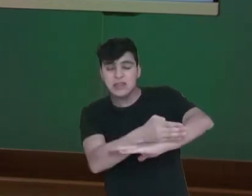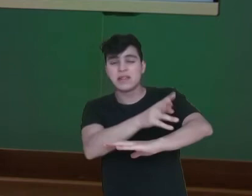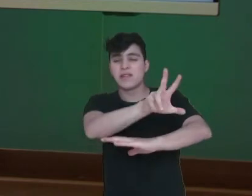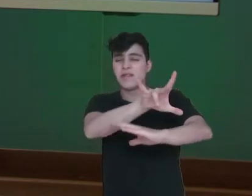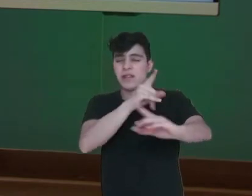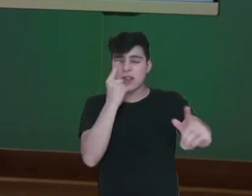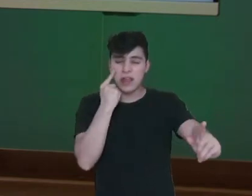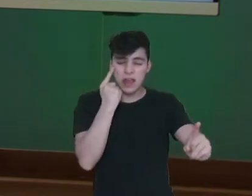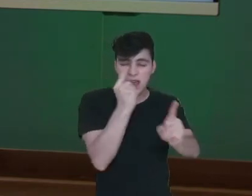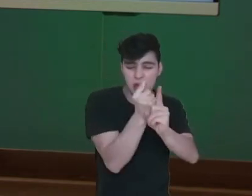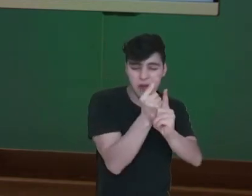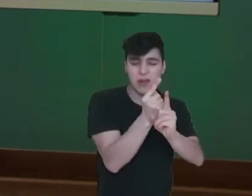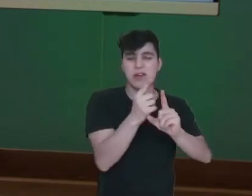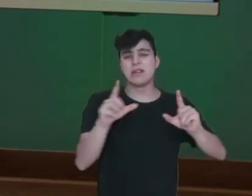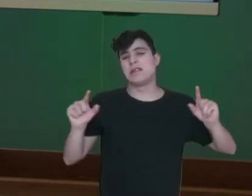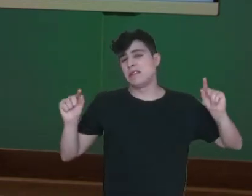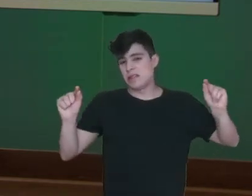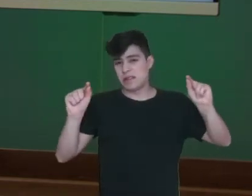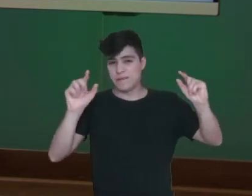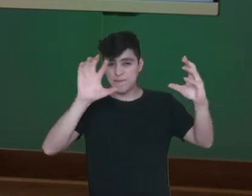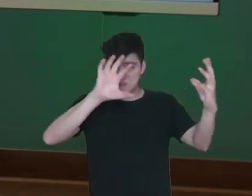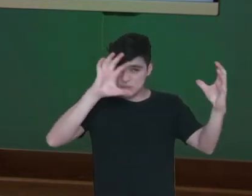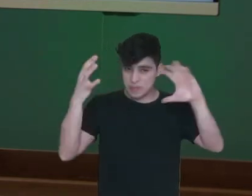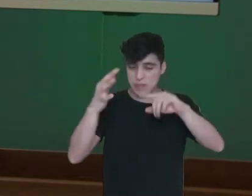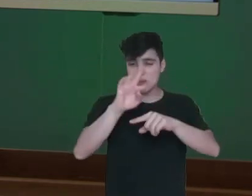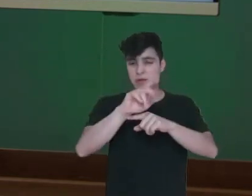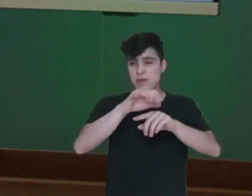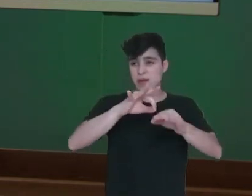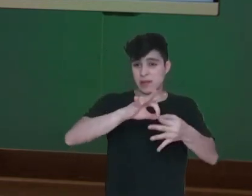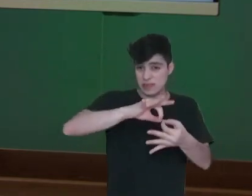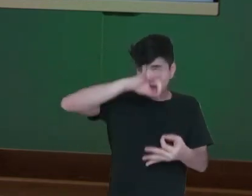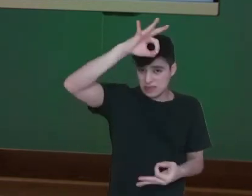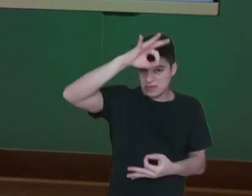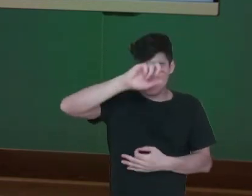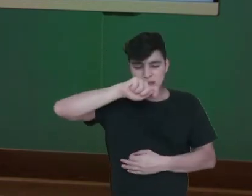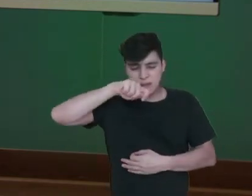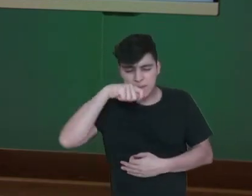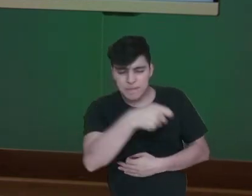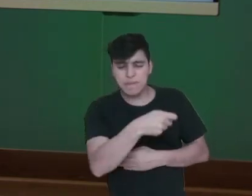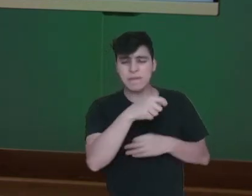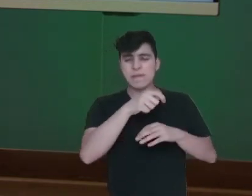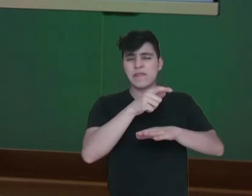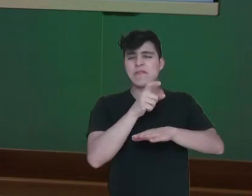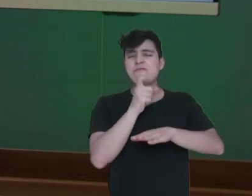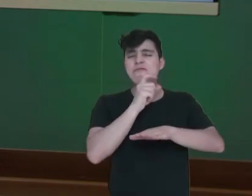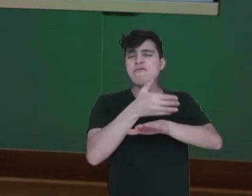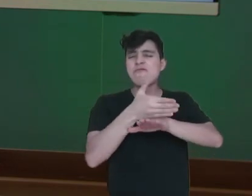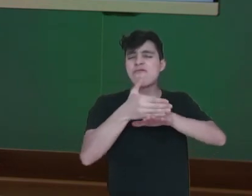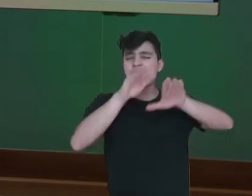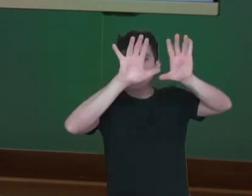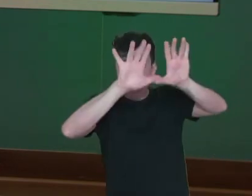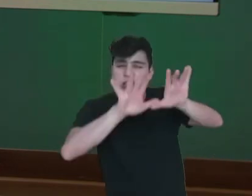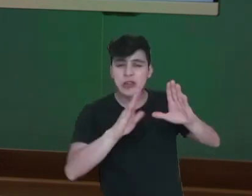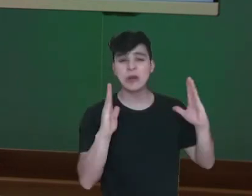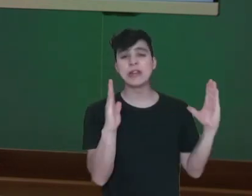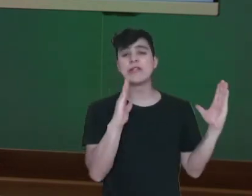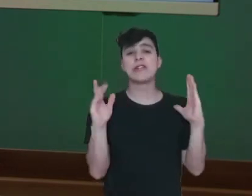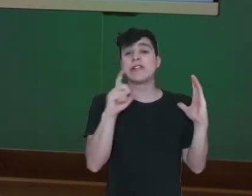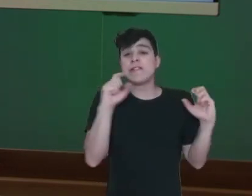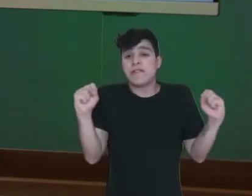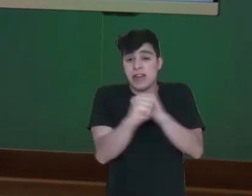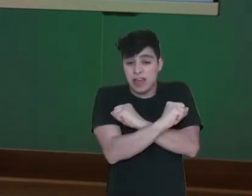nós temos, né, o clima tropical de altitude, a ocorrência de geadas durante o inverno